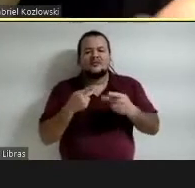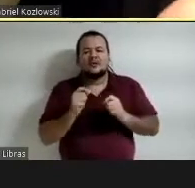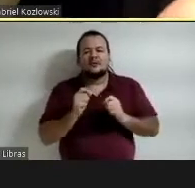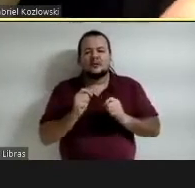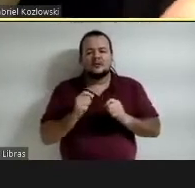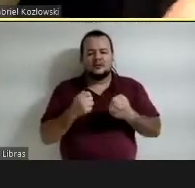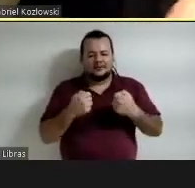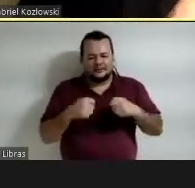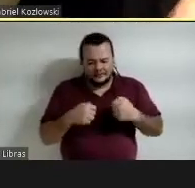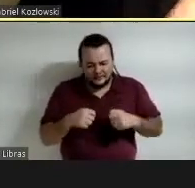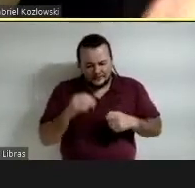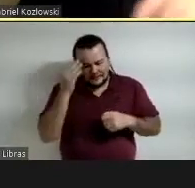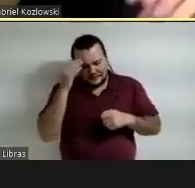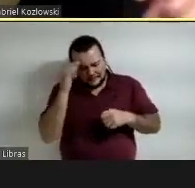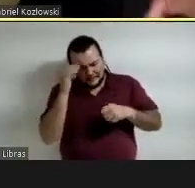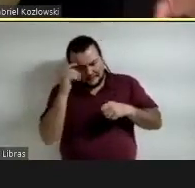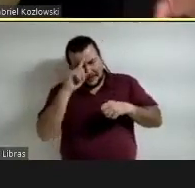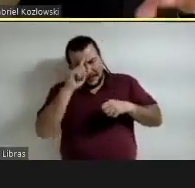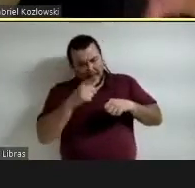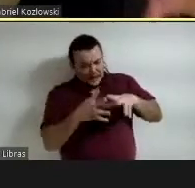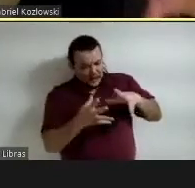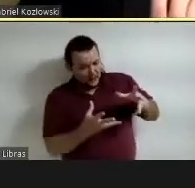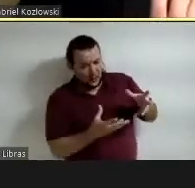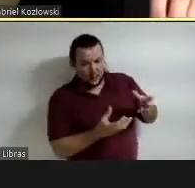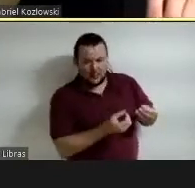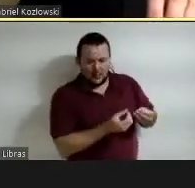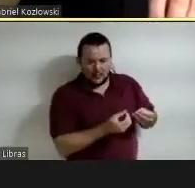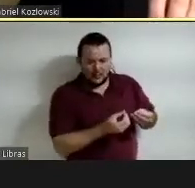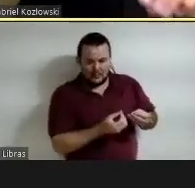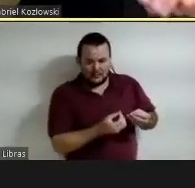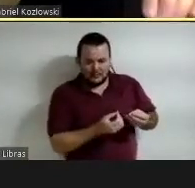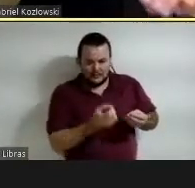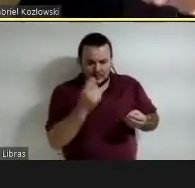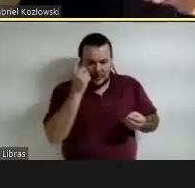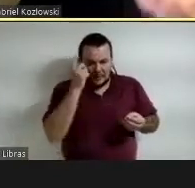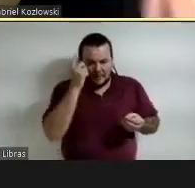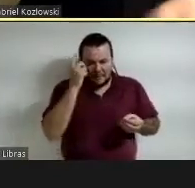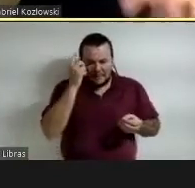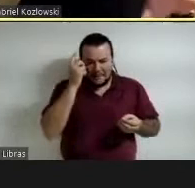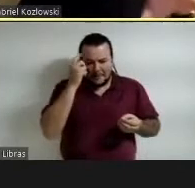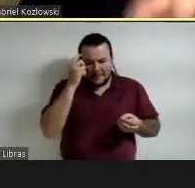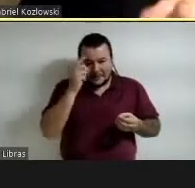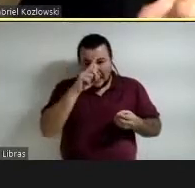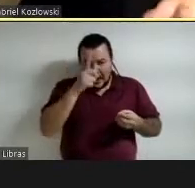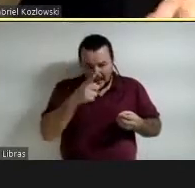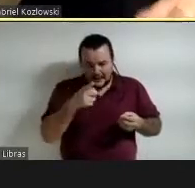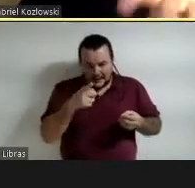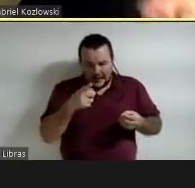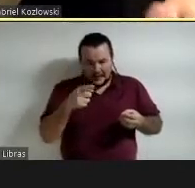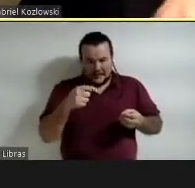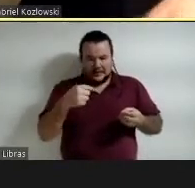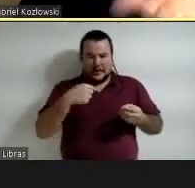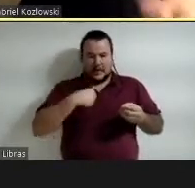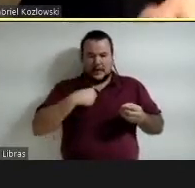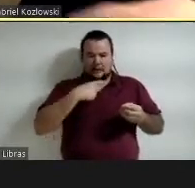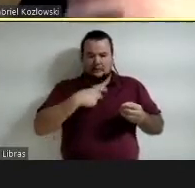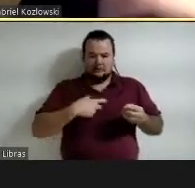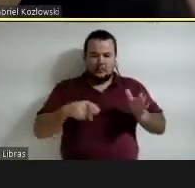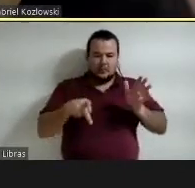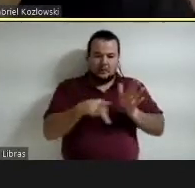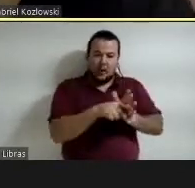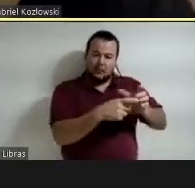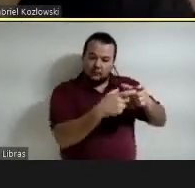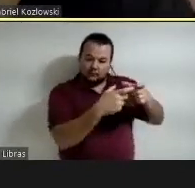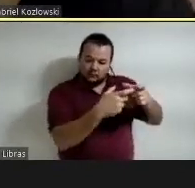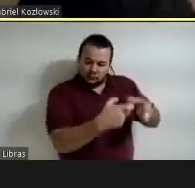do nacional, para pensar na terra, e que a ideia de pertencimento a um território é um dos fenômenos que